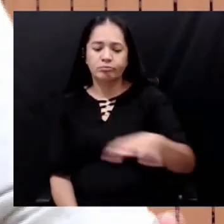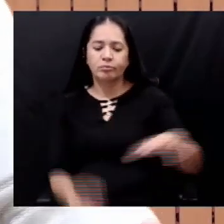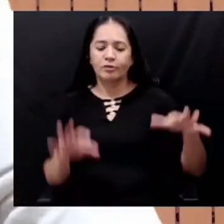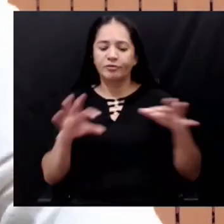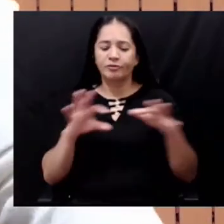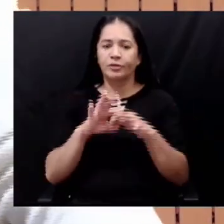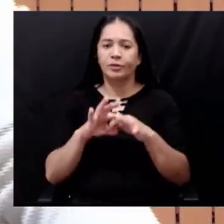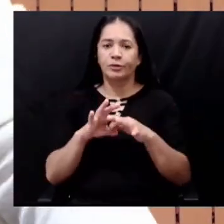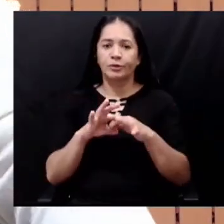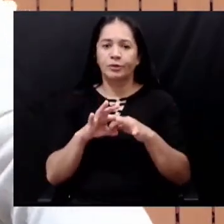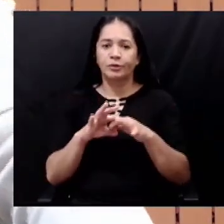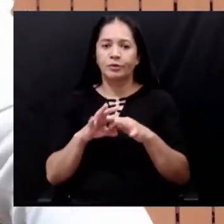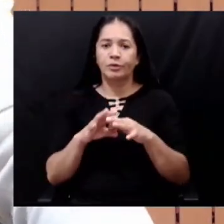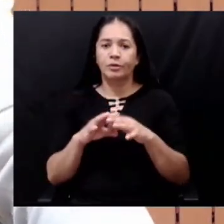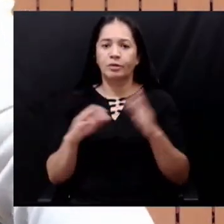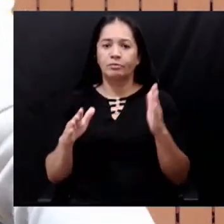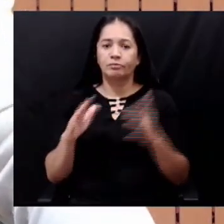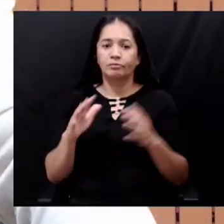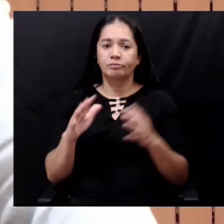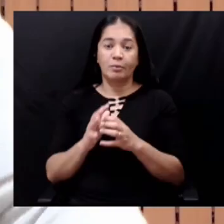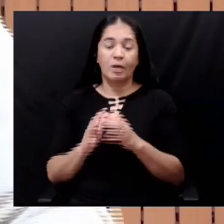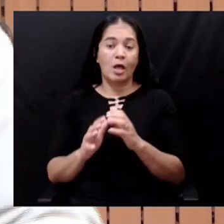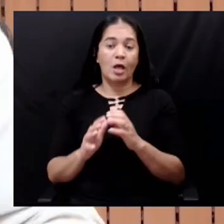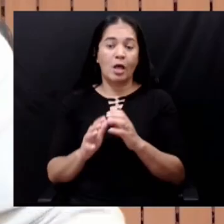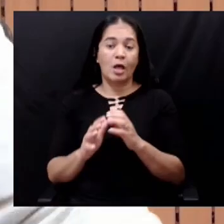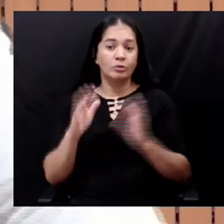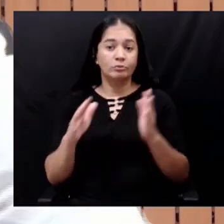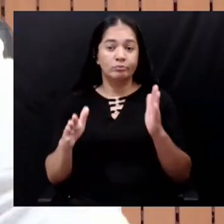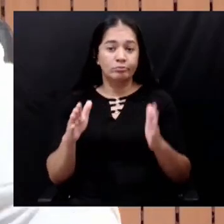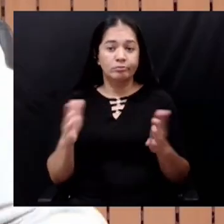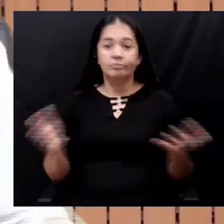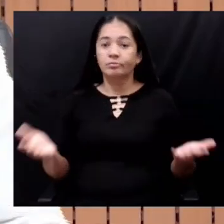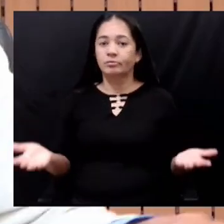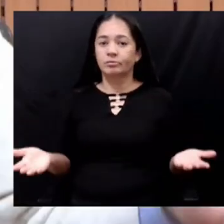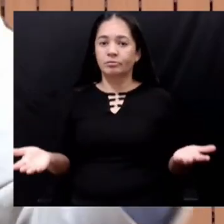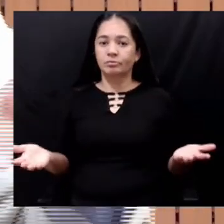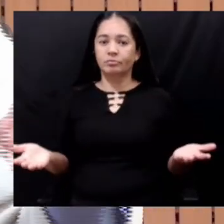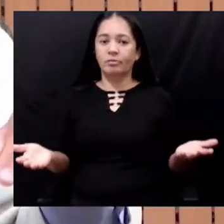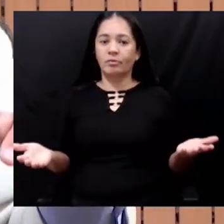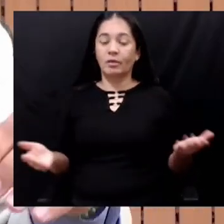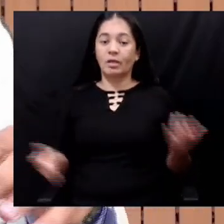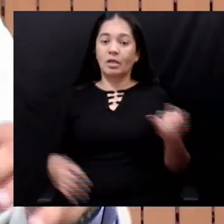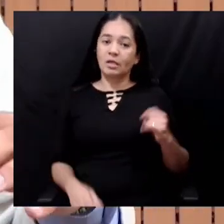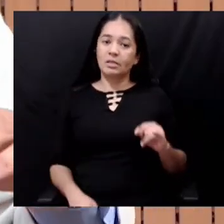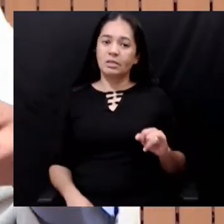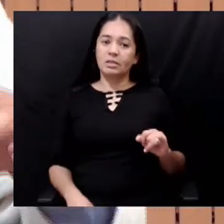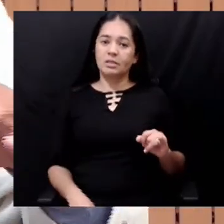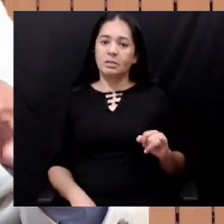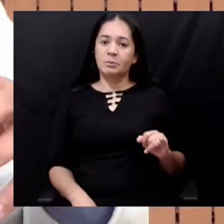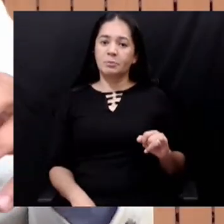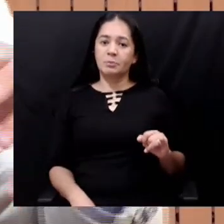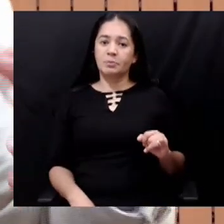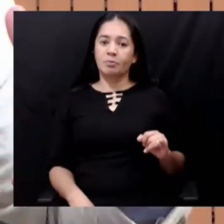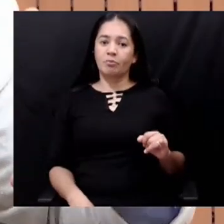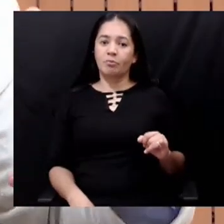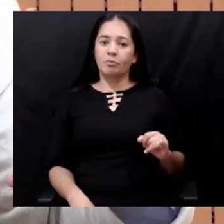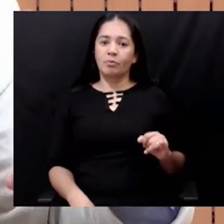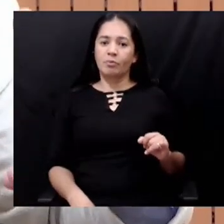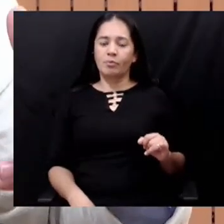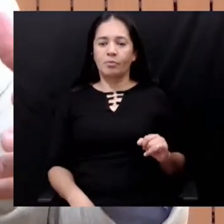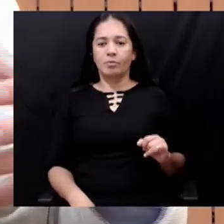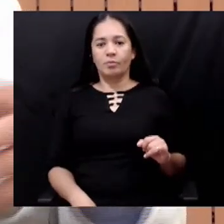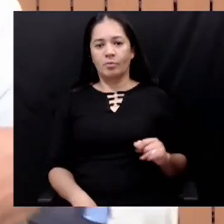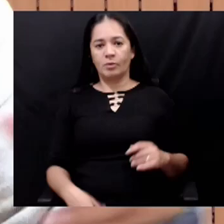mandatos partidários surgiram nesse período. Se ele fosse, assim, se fosse as políticas